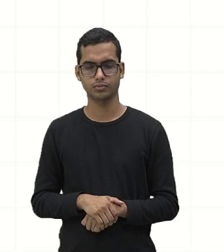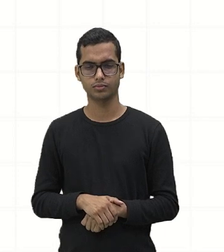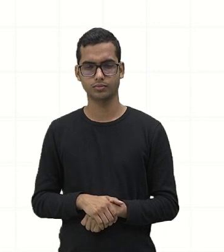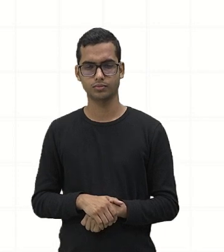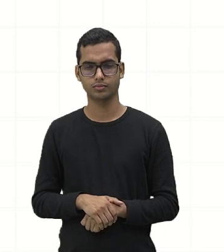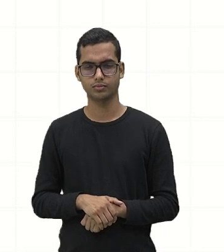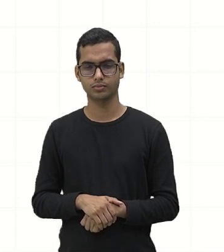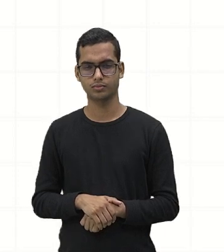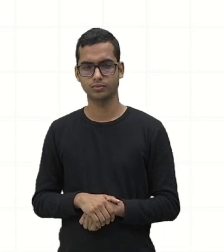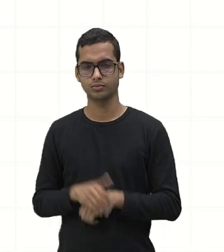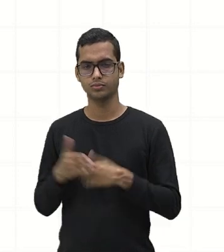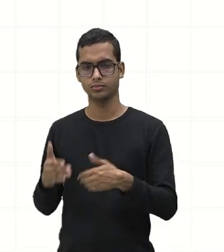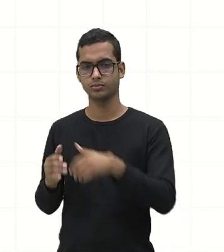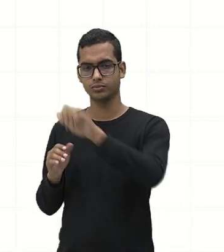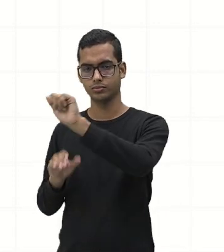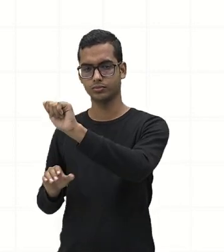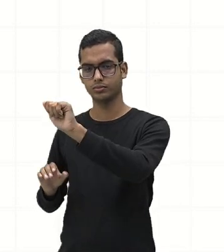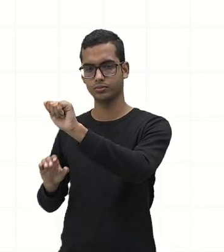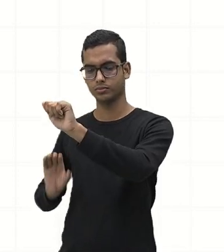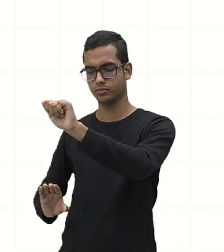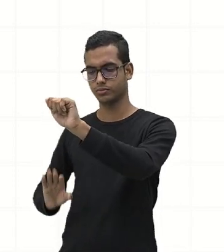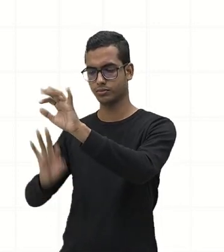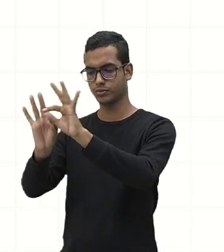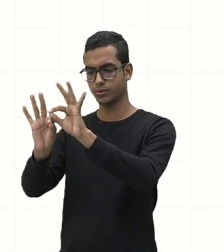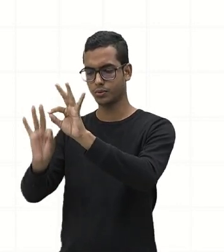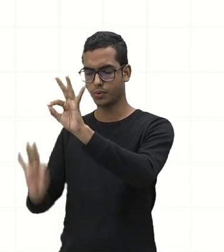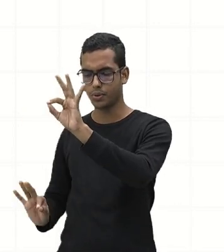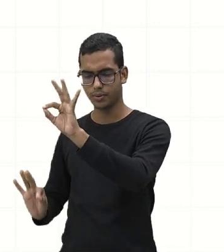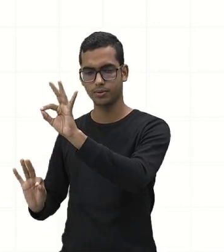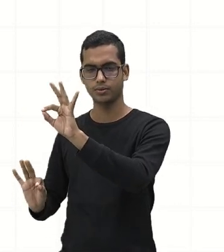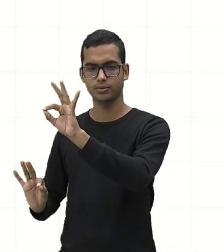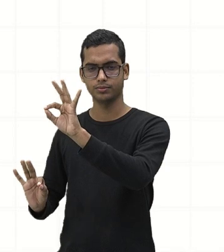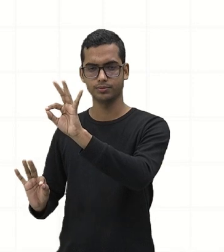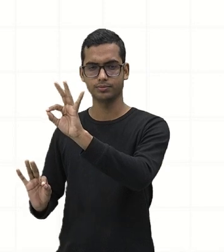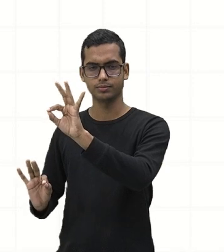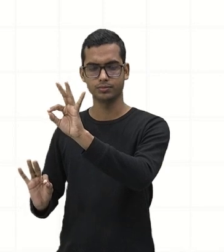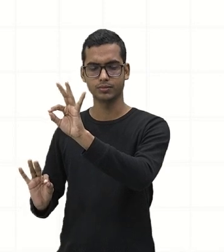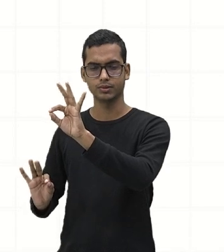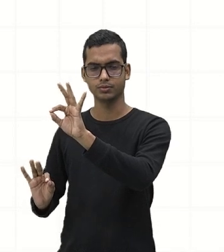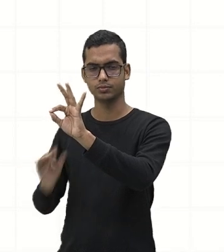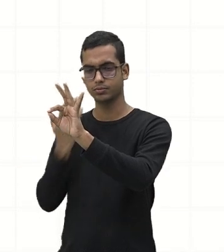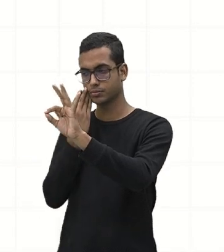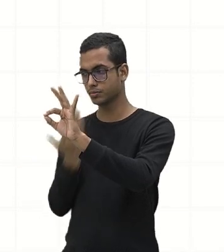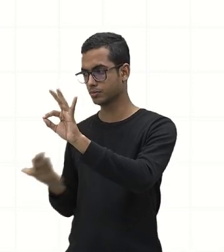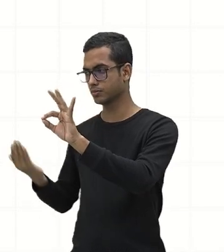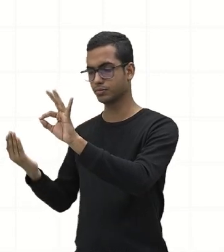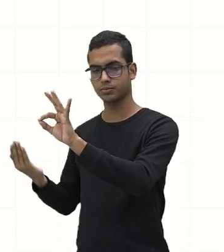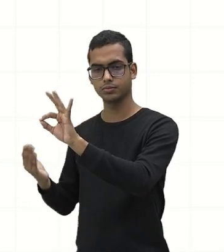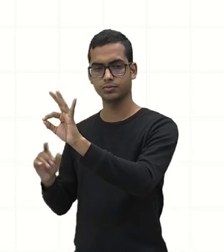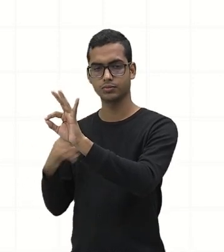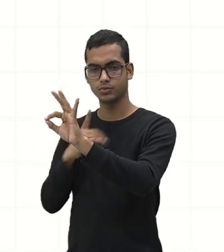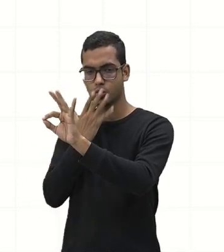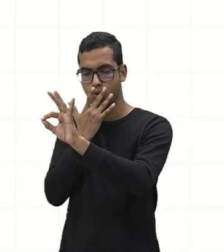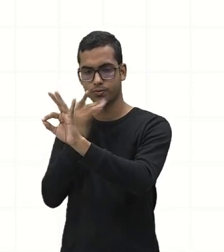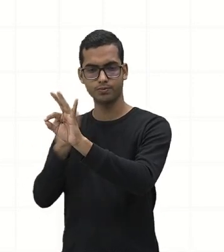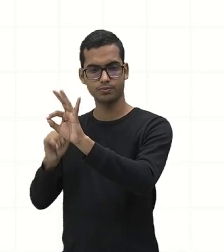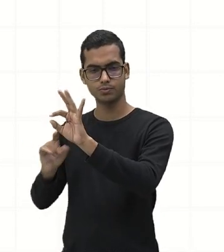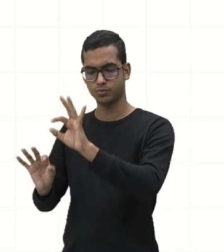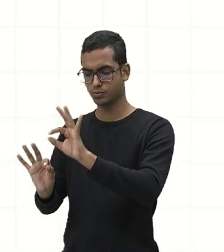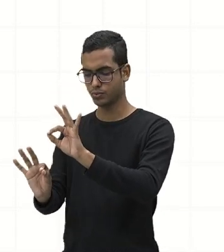todo esse tamanho é proporcional a esse tamanhozinho aqui que está em azul. Beleza?